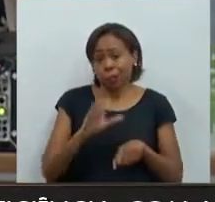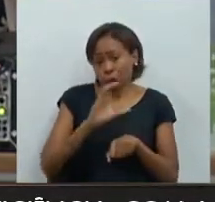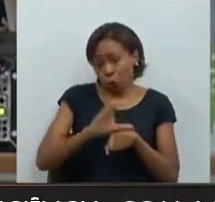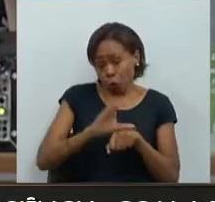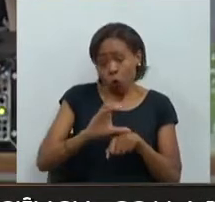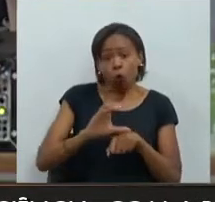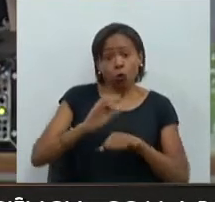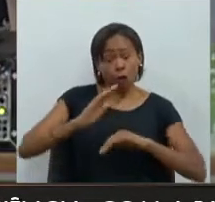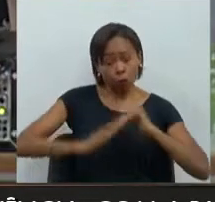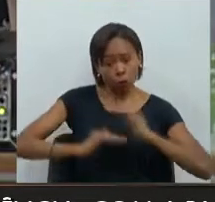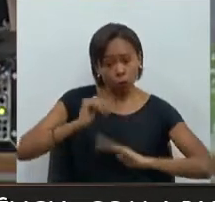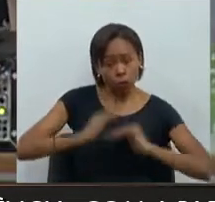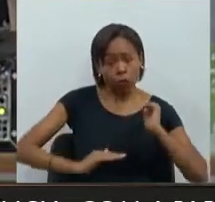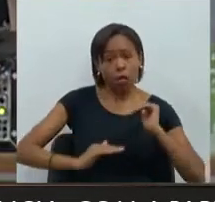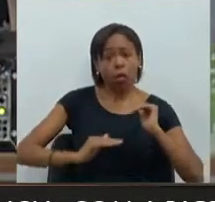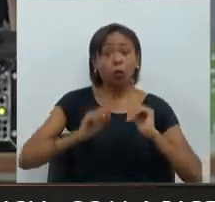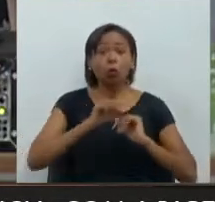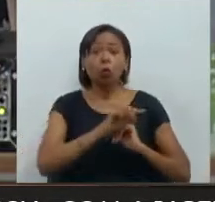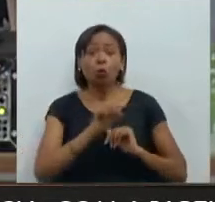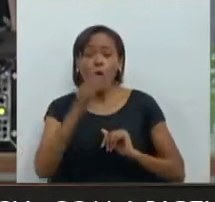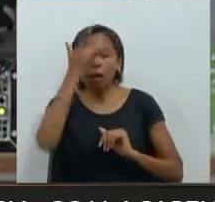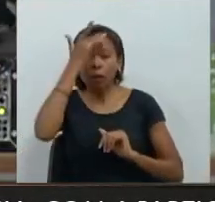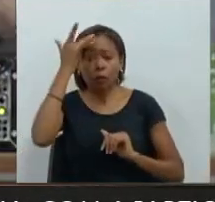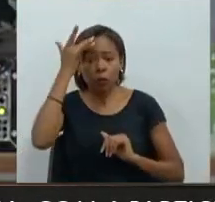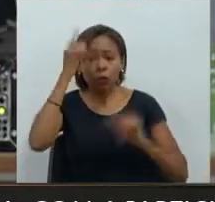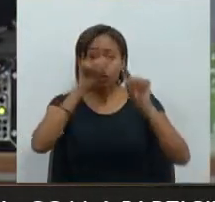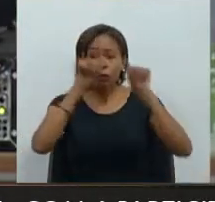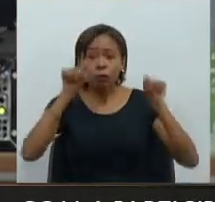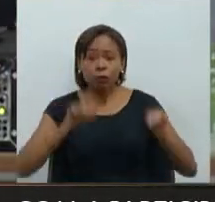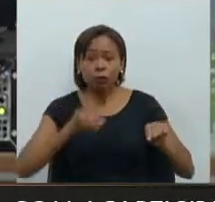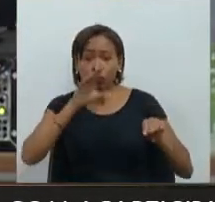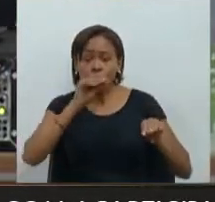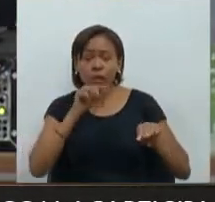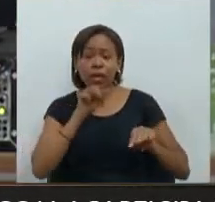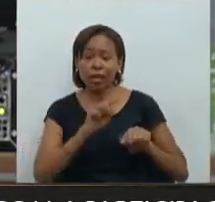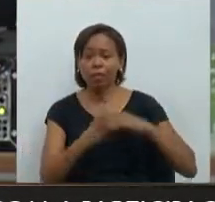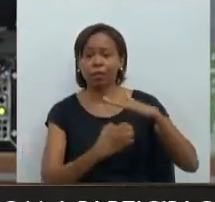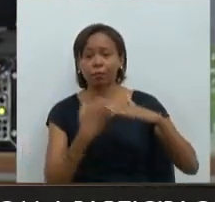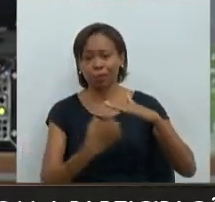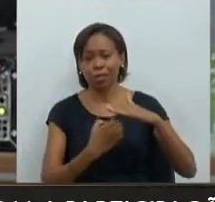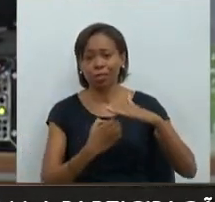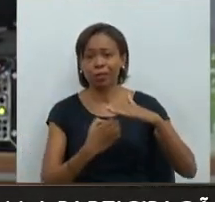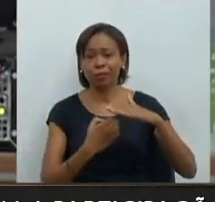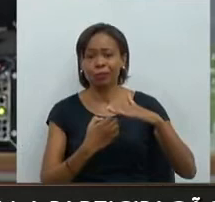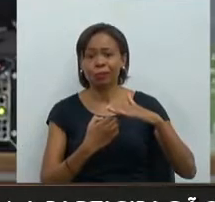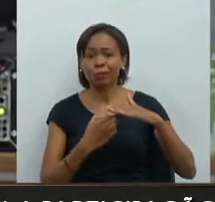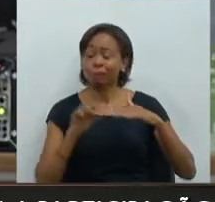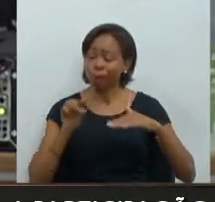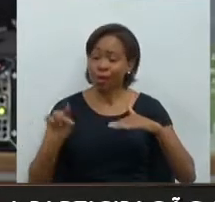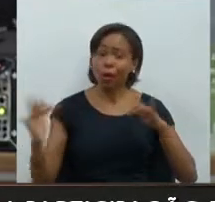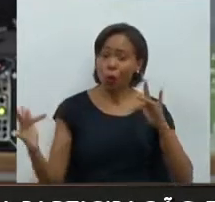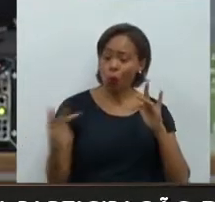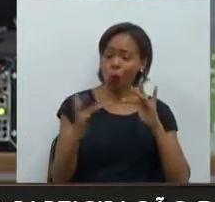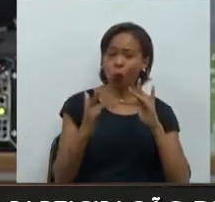o pessoal que trabalha na empresa para receber esses nossos alunos também. Né? Eu não falo